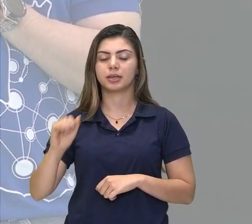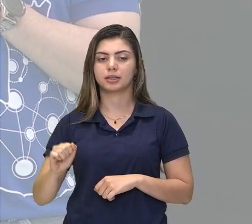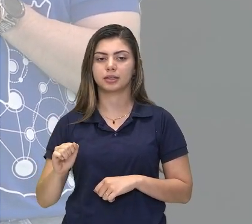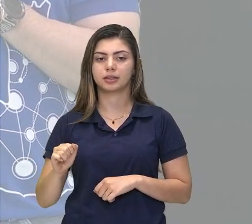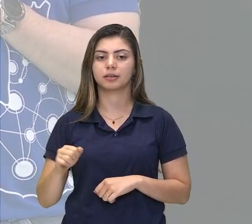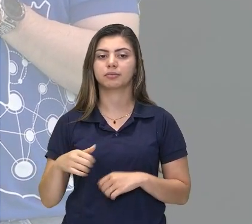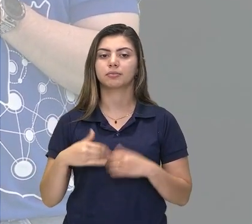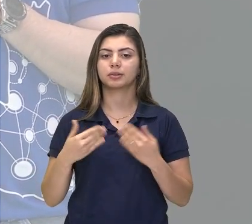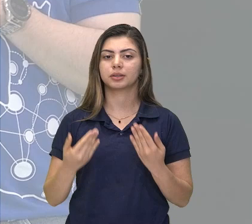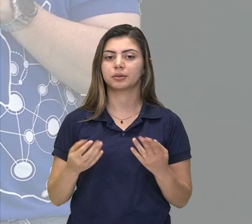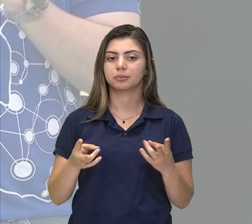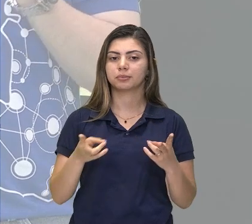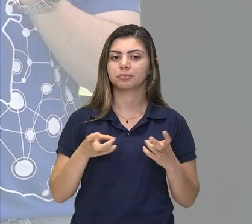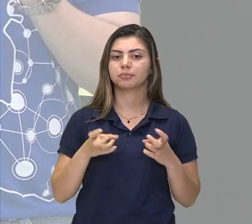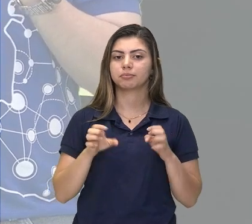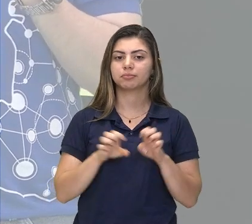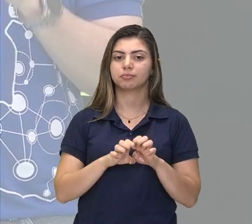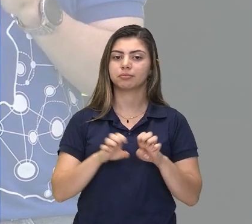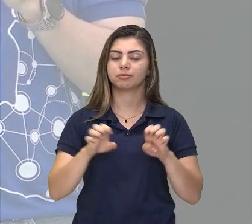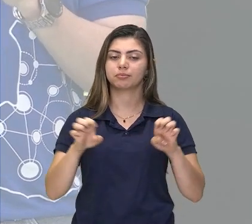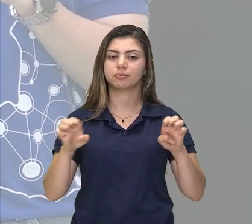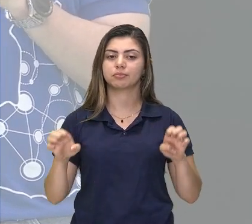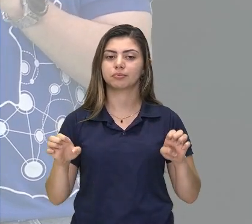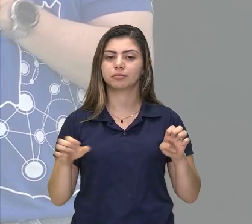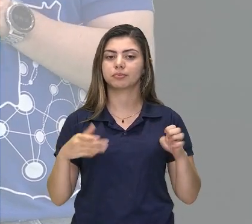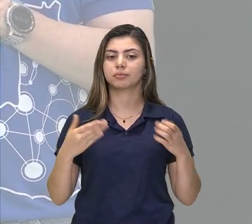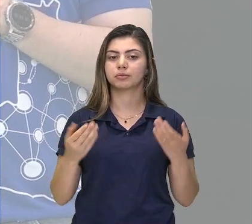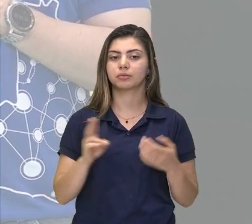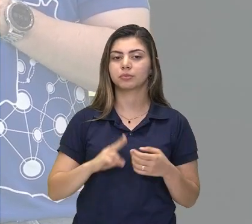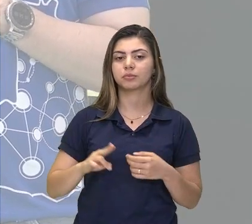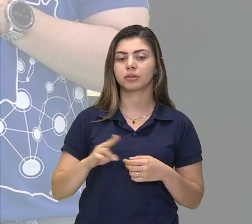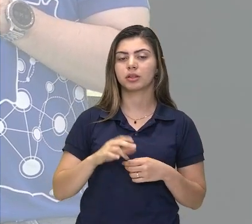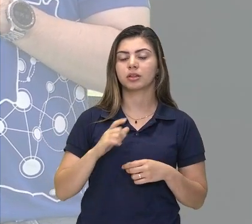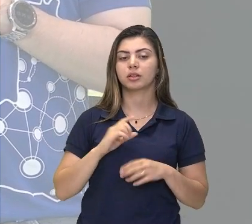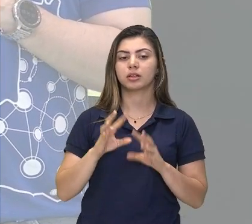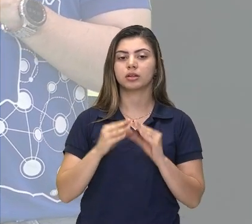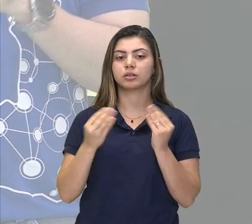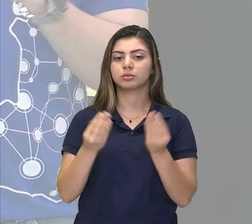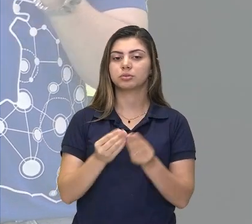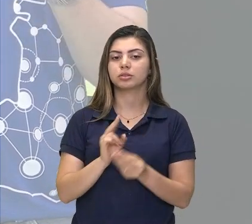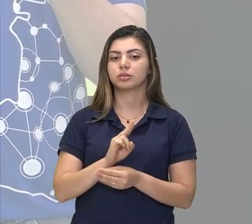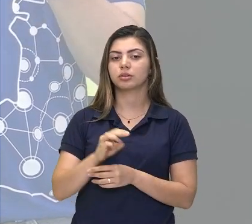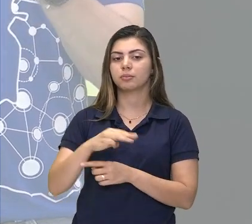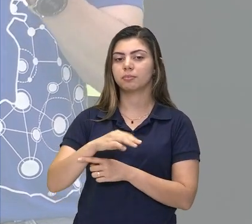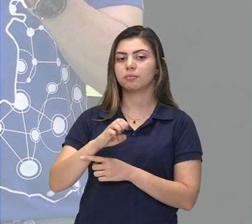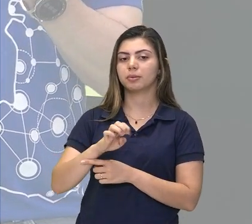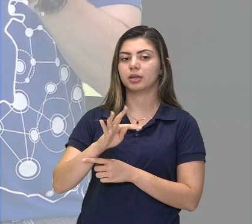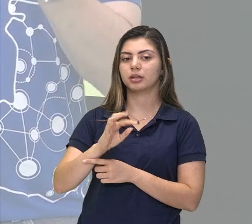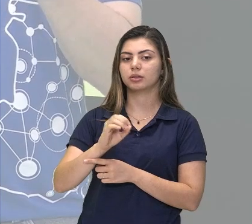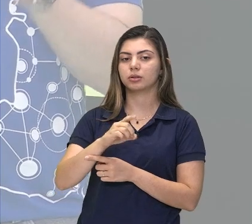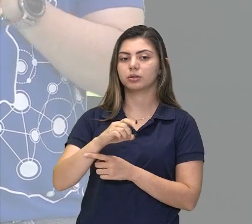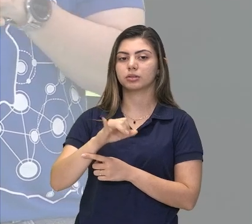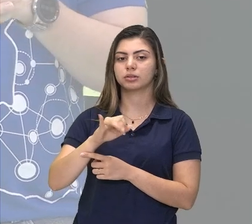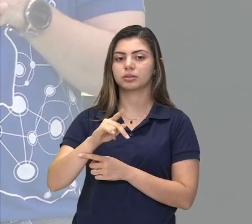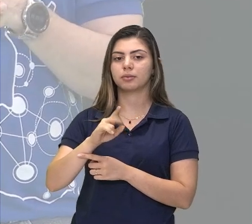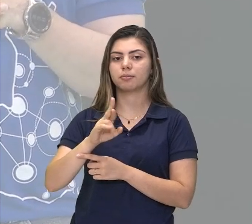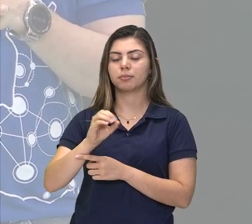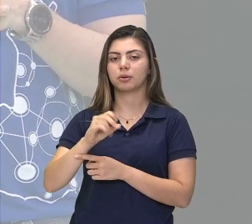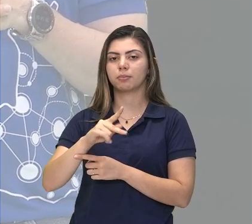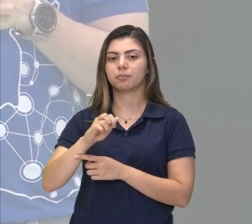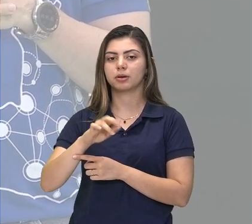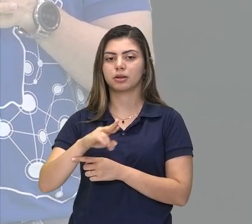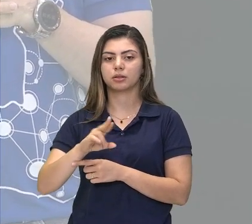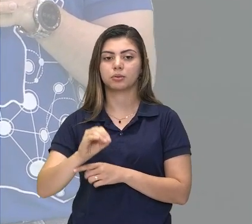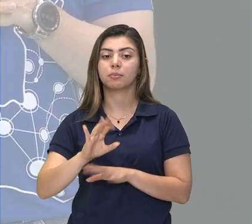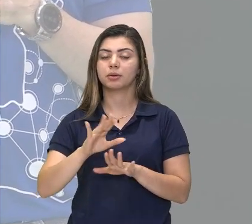em síntese, tá? Que é o metoxpropano. E aí continuando, nós temos o outro